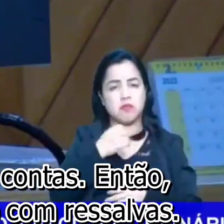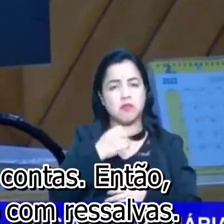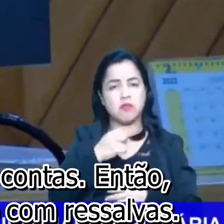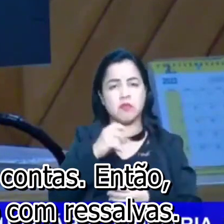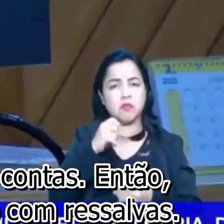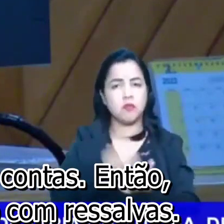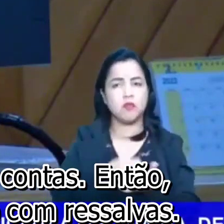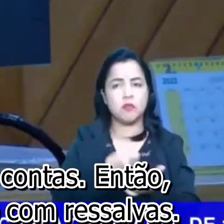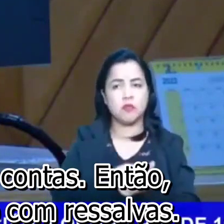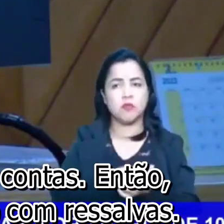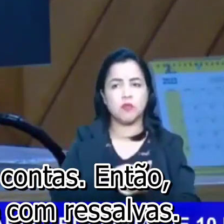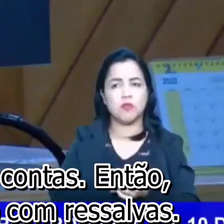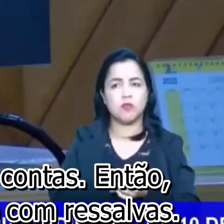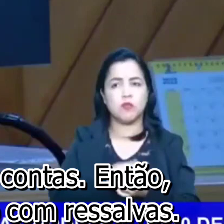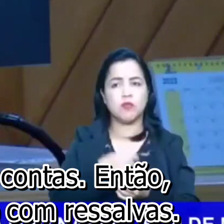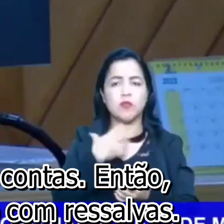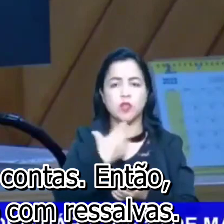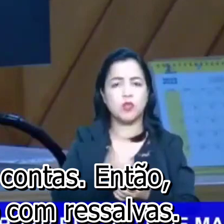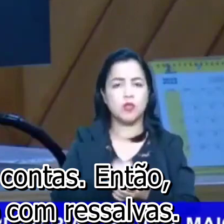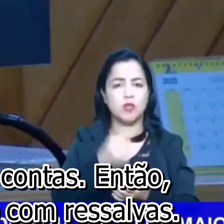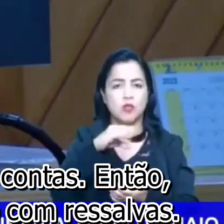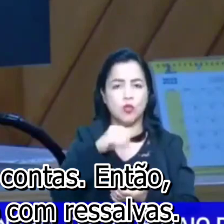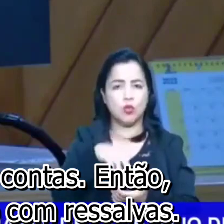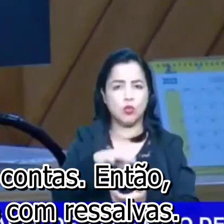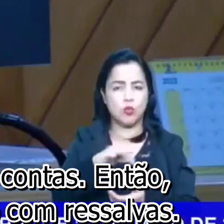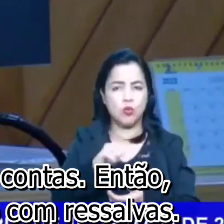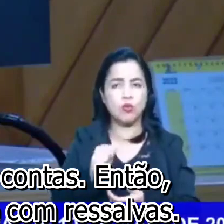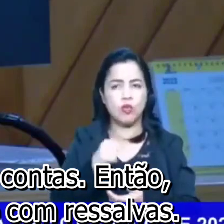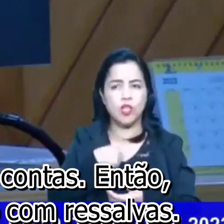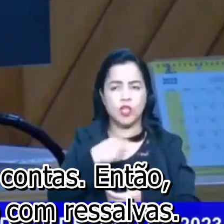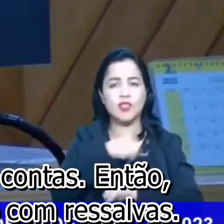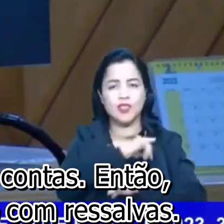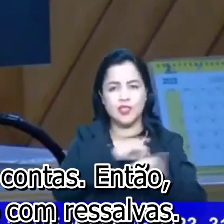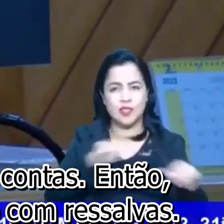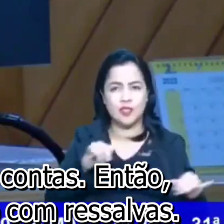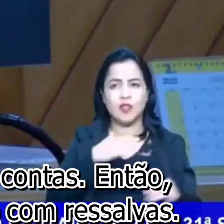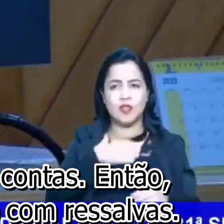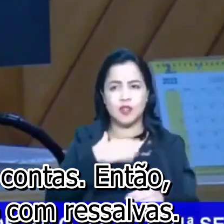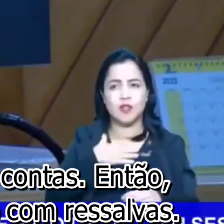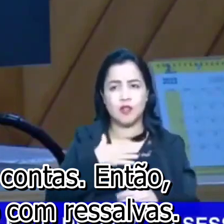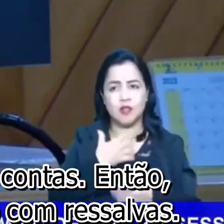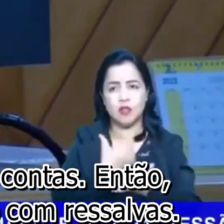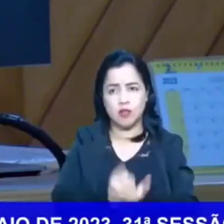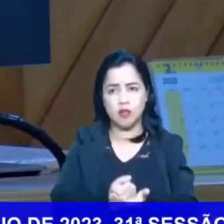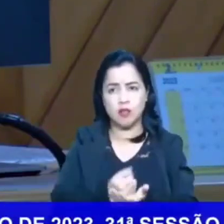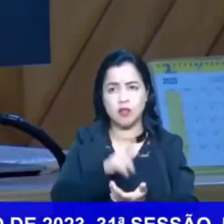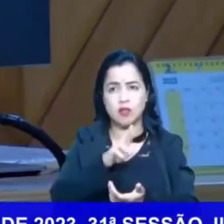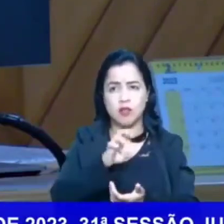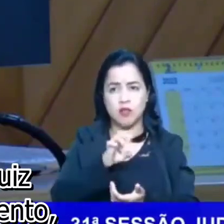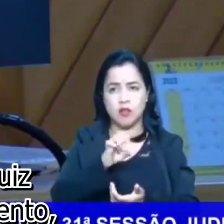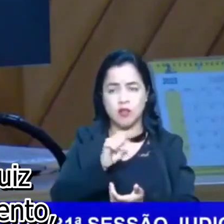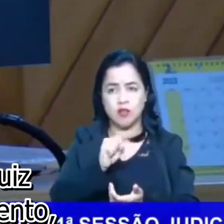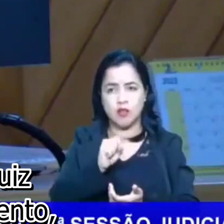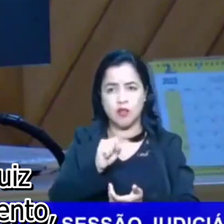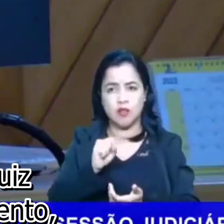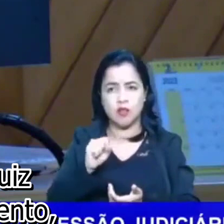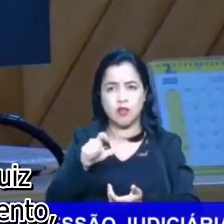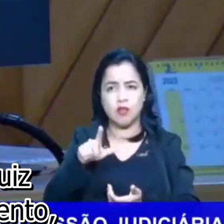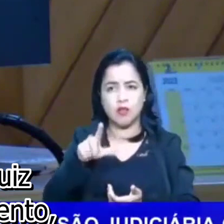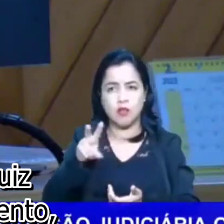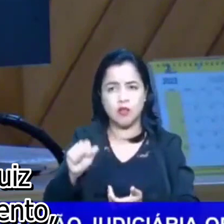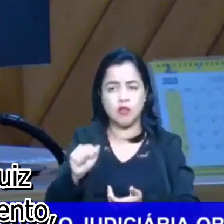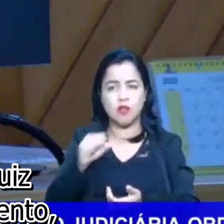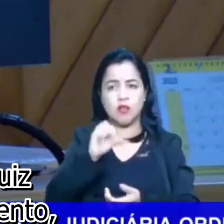a integralidade das contas. Então, como eu disse, a minha tendência era de aprovação com ressalvas. Mas se nós temos